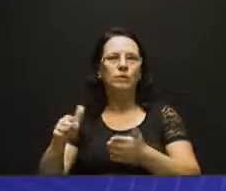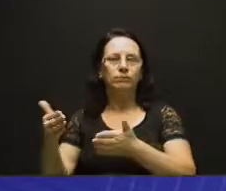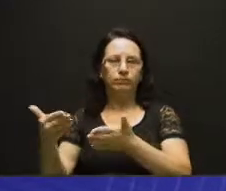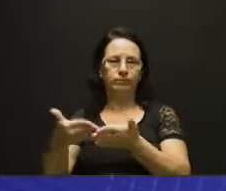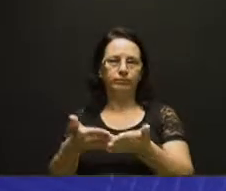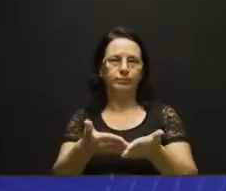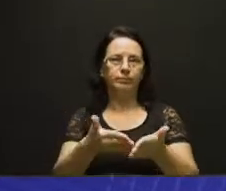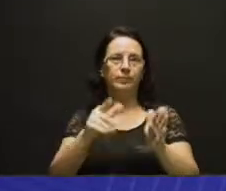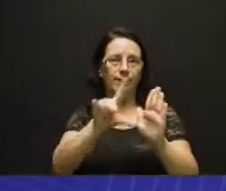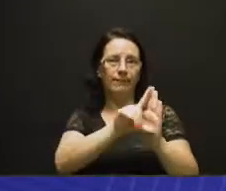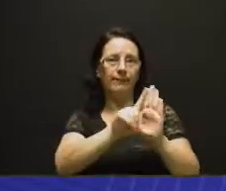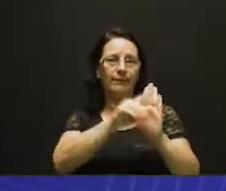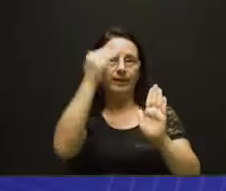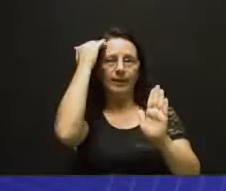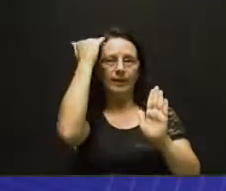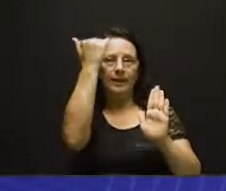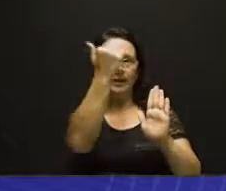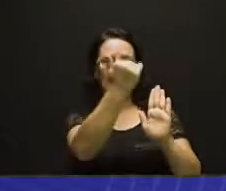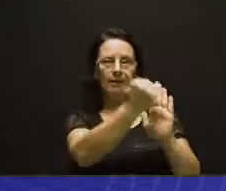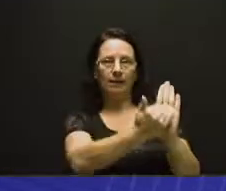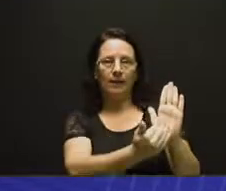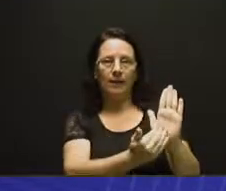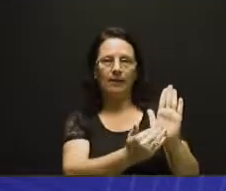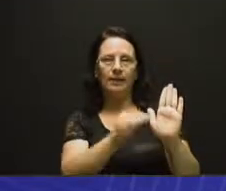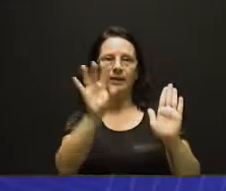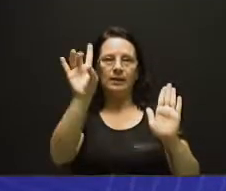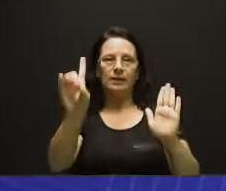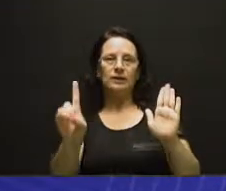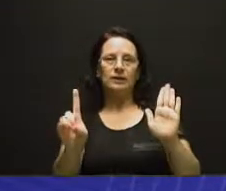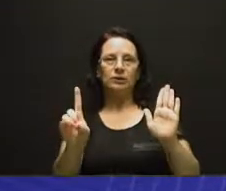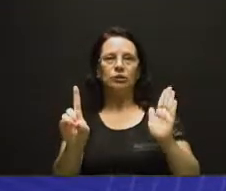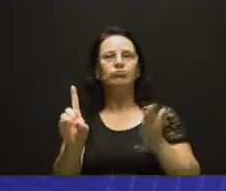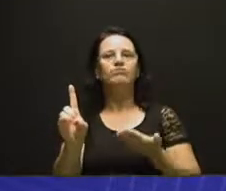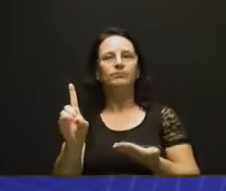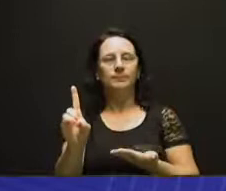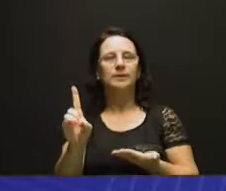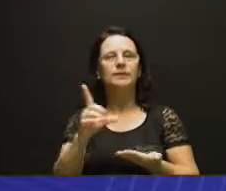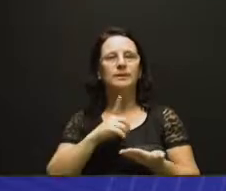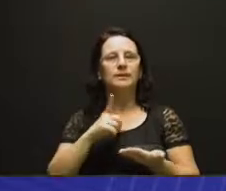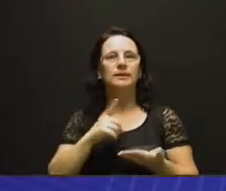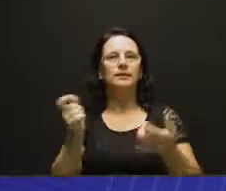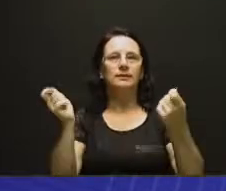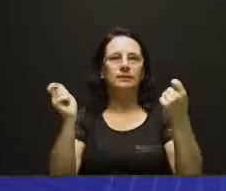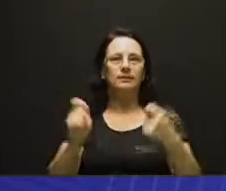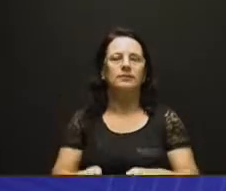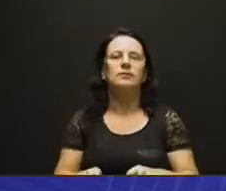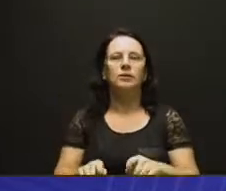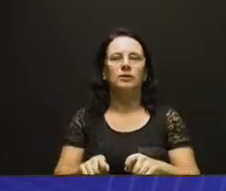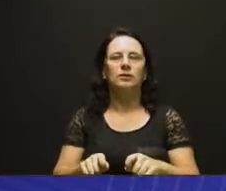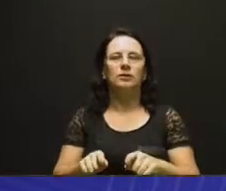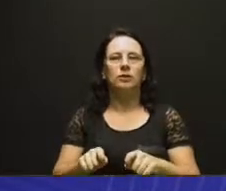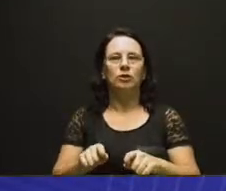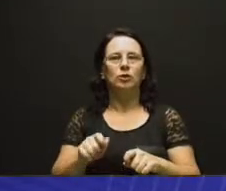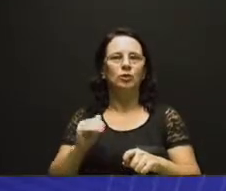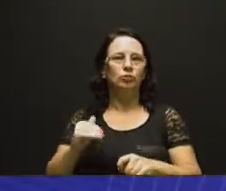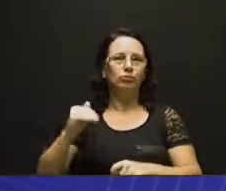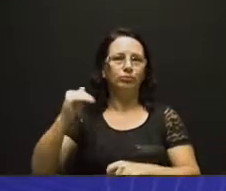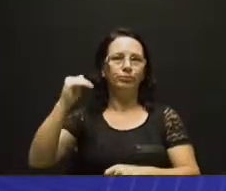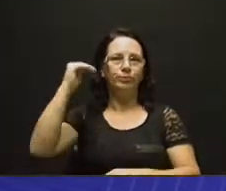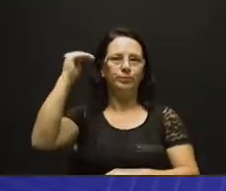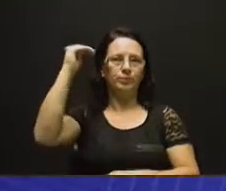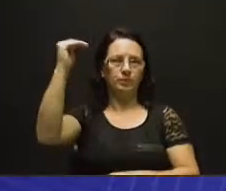previstas em lei que é direito da pessoa com deficiência ela vai ser garantida em todos os níveis escolares